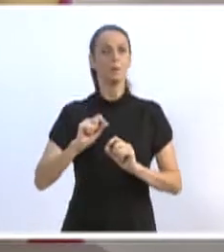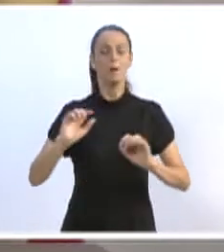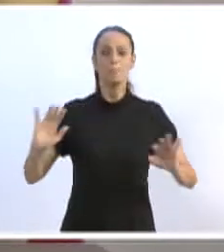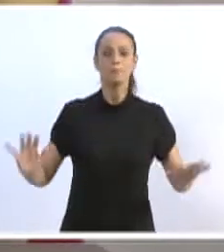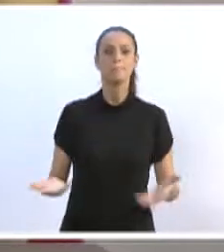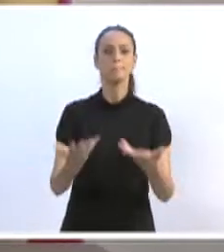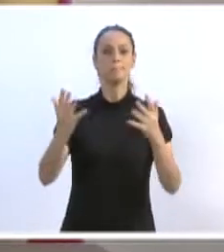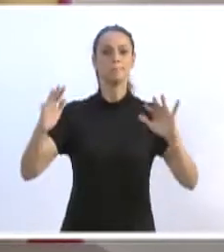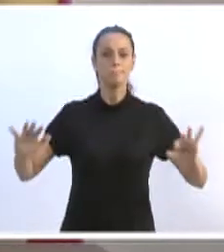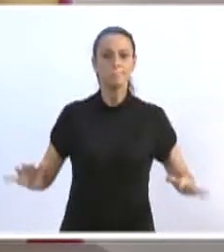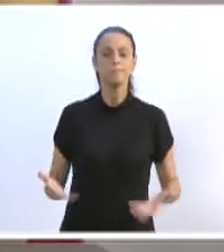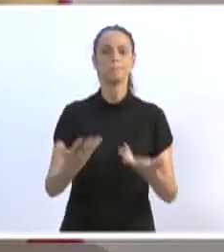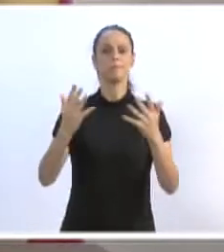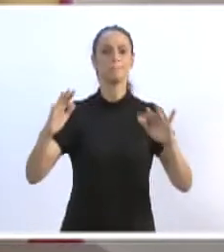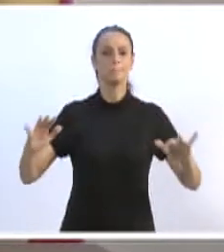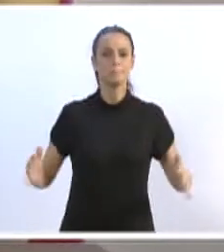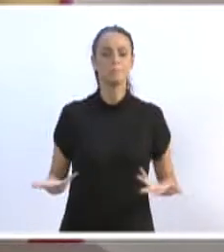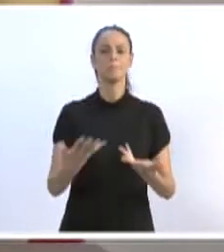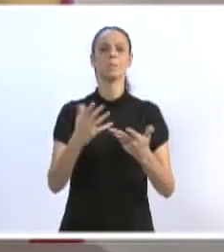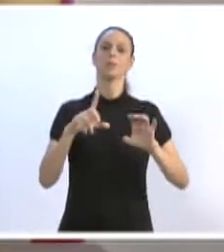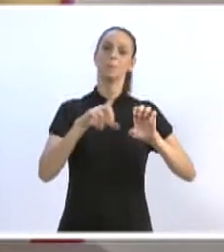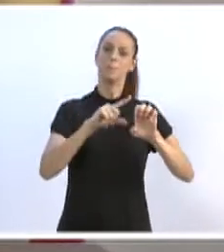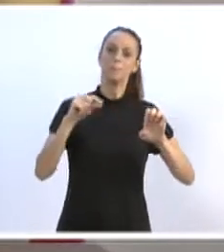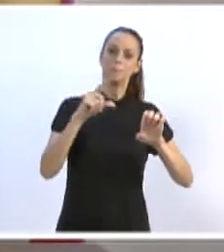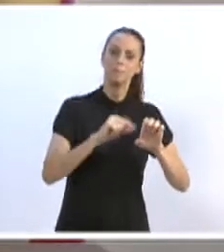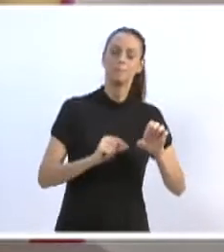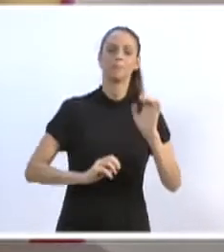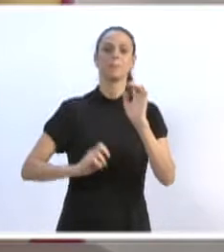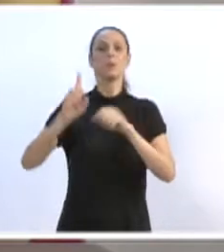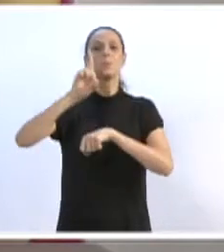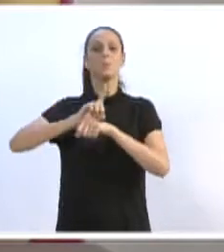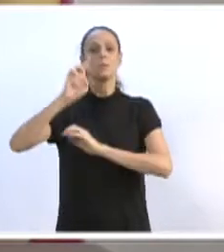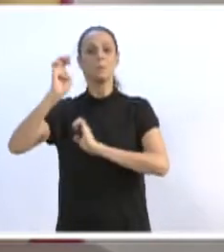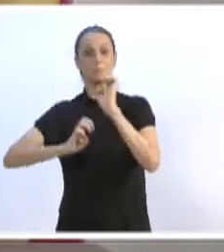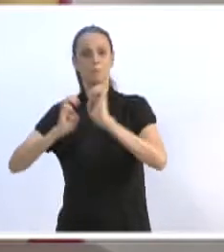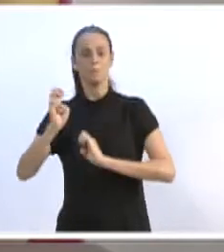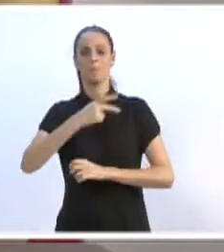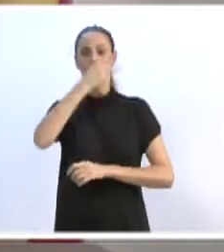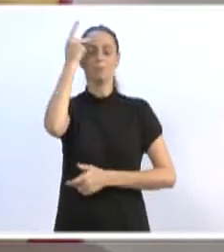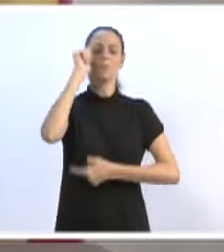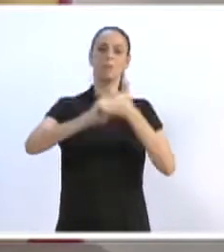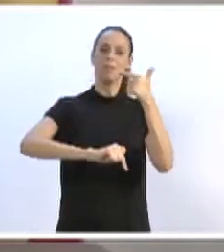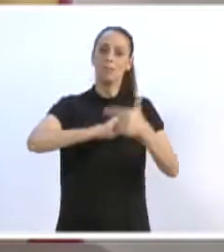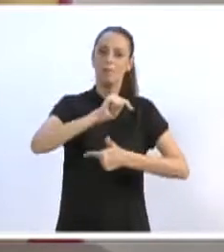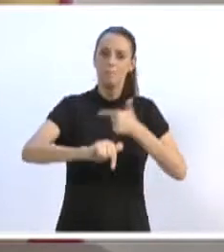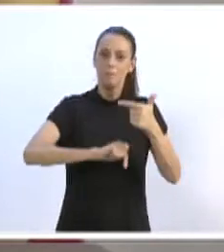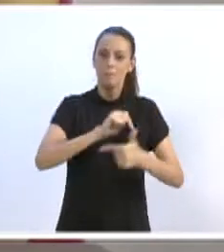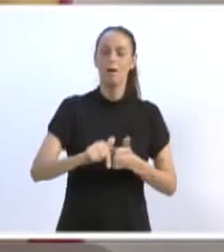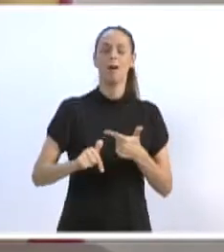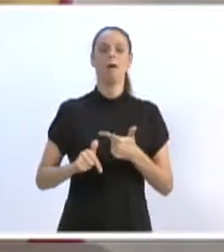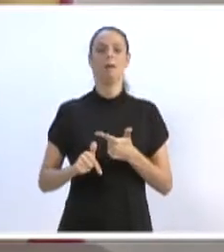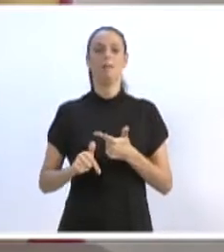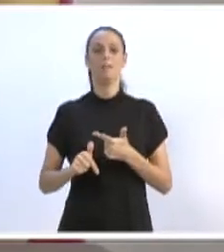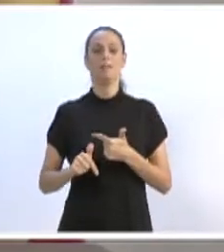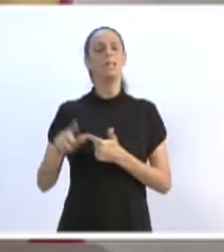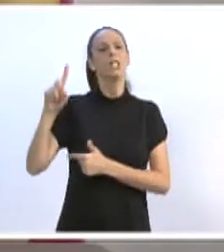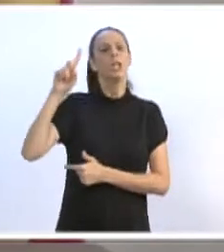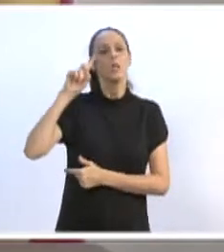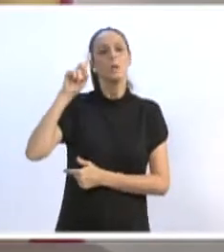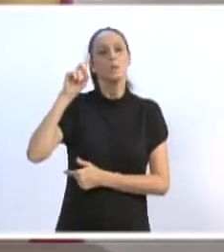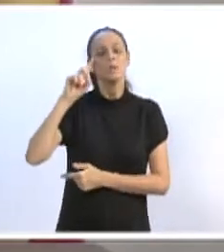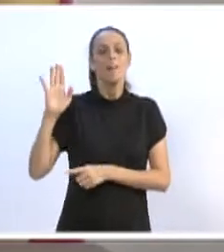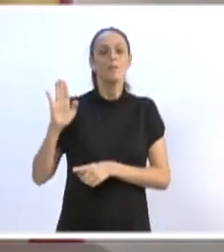trânsito. Eu tenho trazido diversas vezes aqui à tribuna e usado o meu mandato como